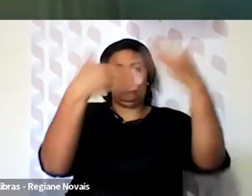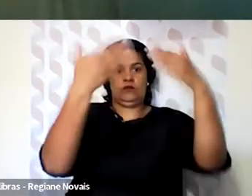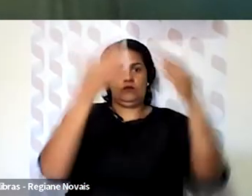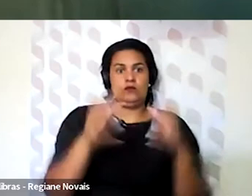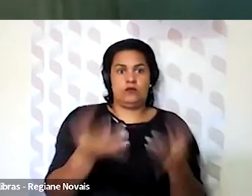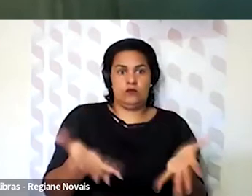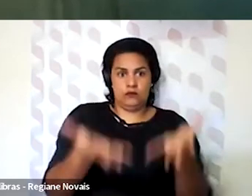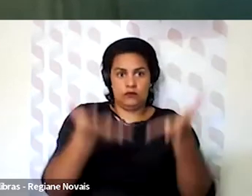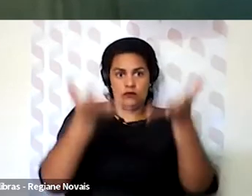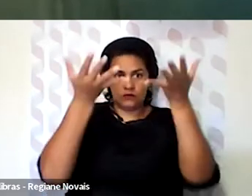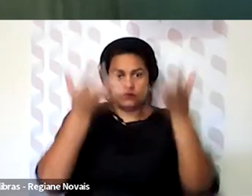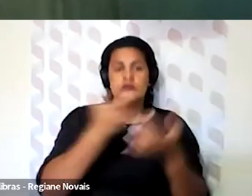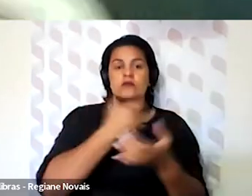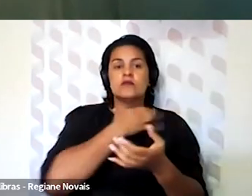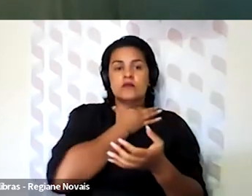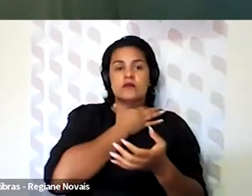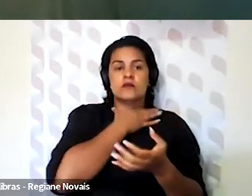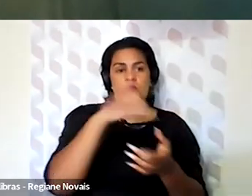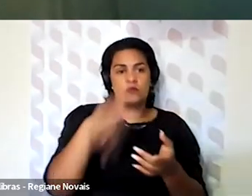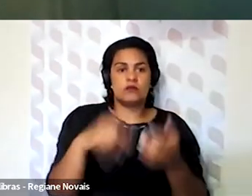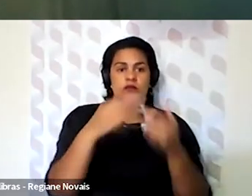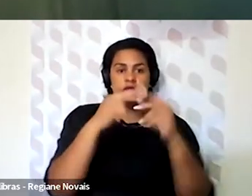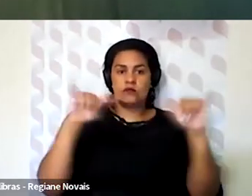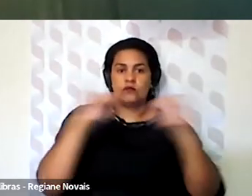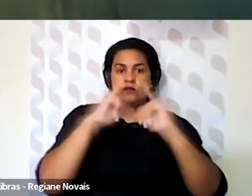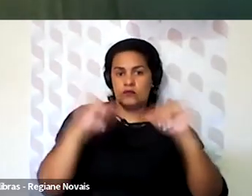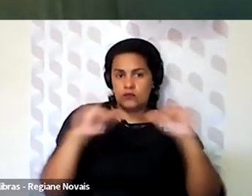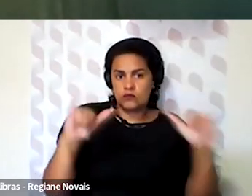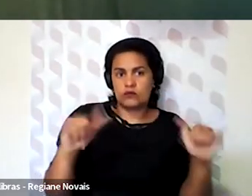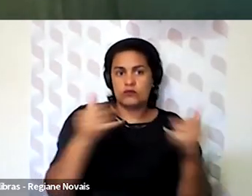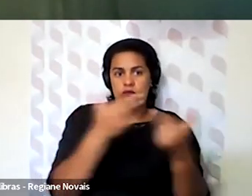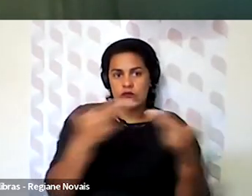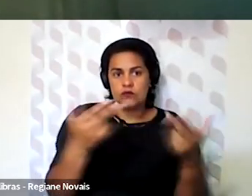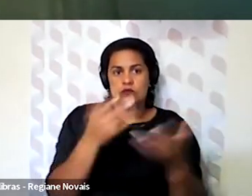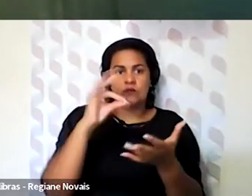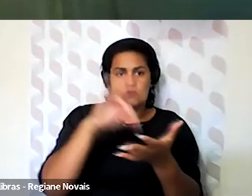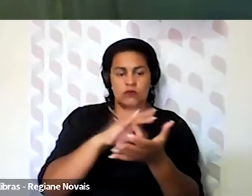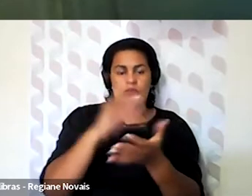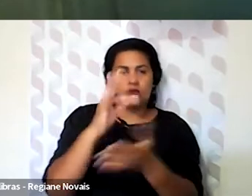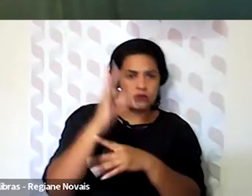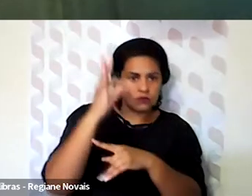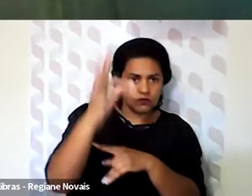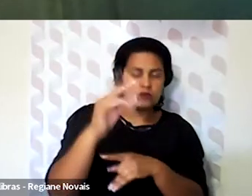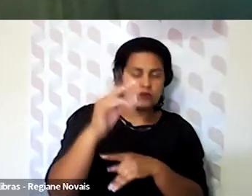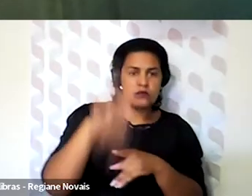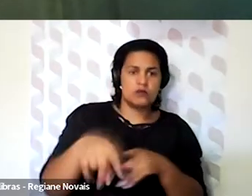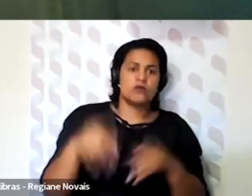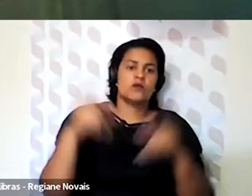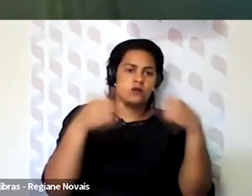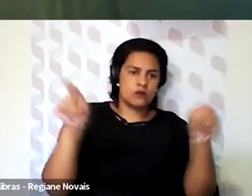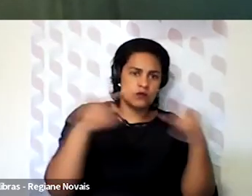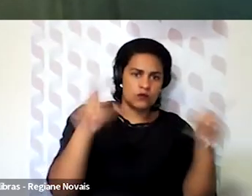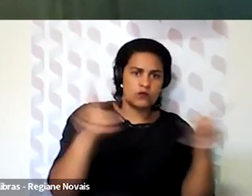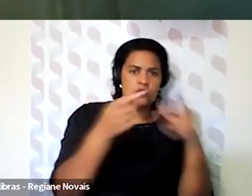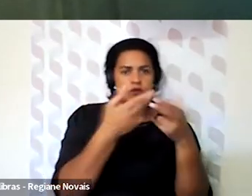forte dos evangélicos na mídia, né? Um investimento aí, futuro, né? No sentido da música, da cultura mesmo